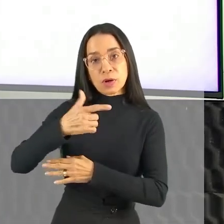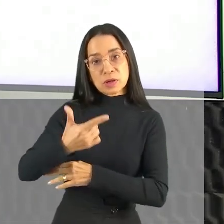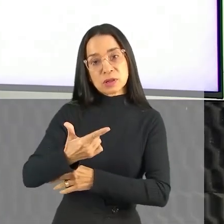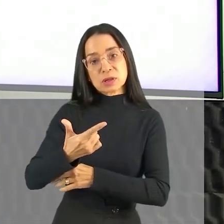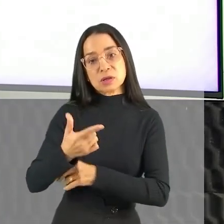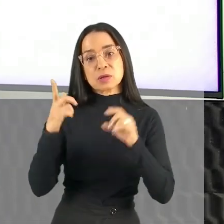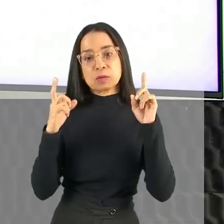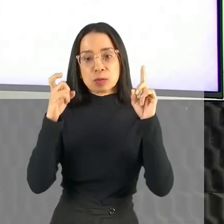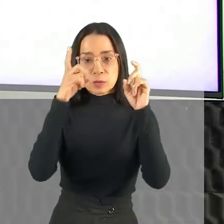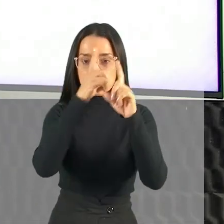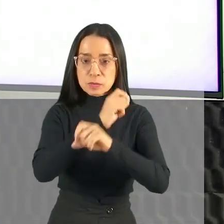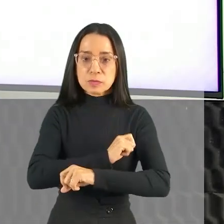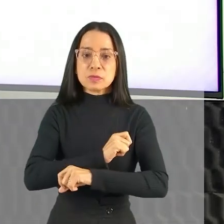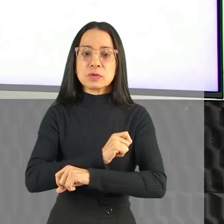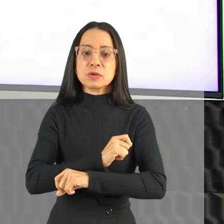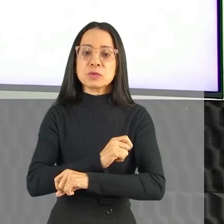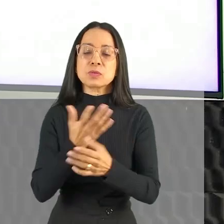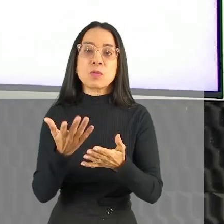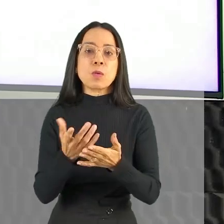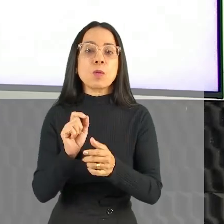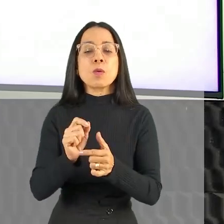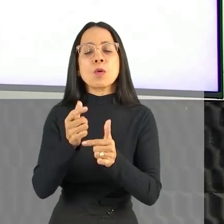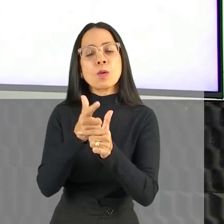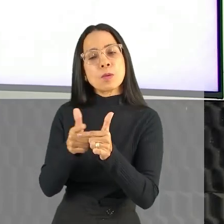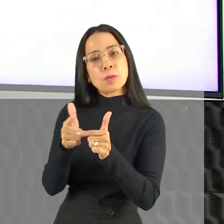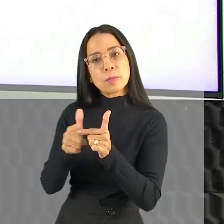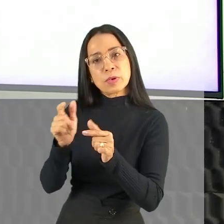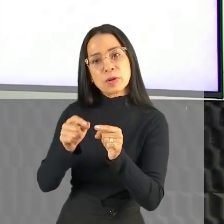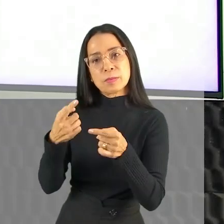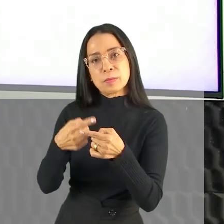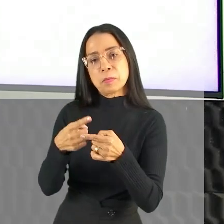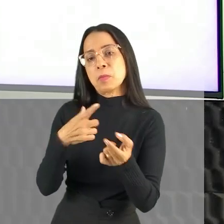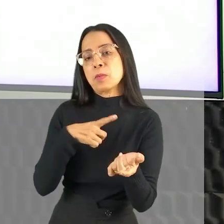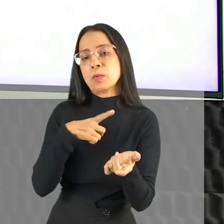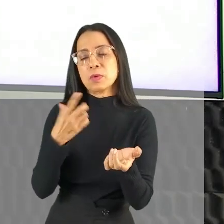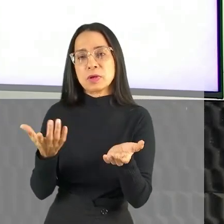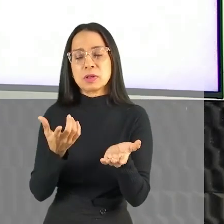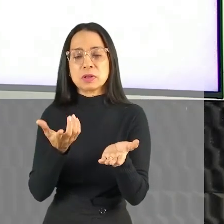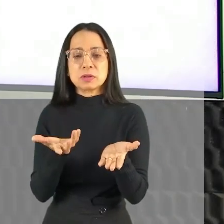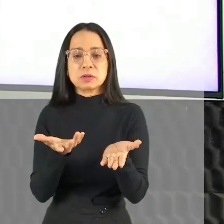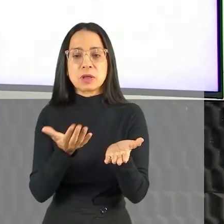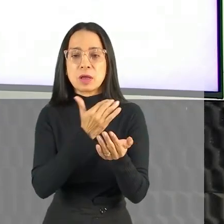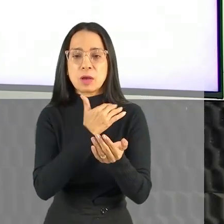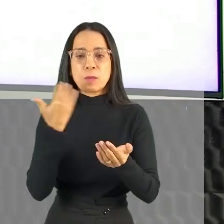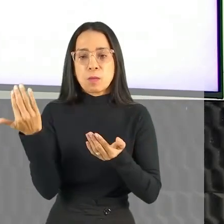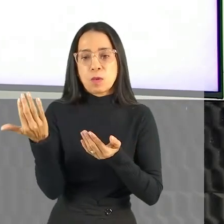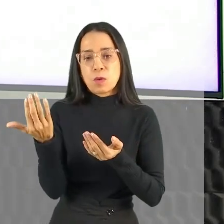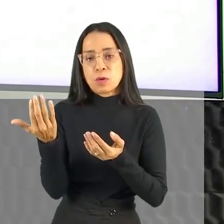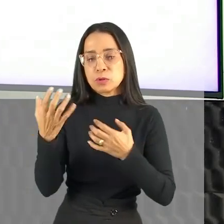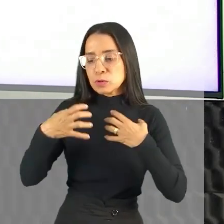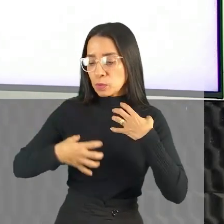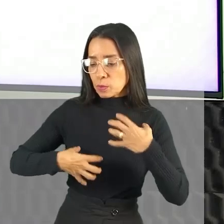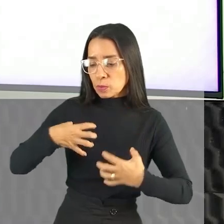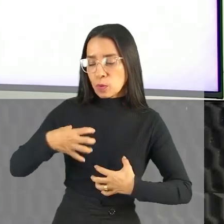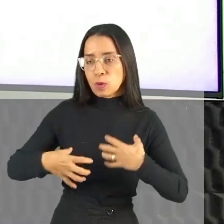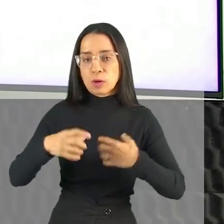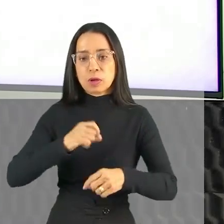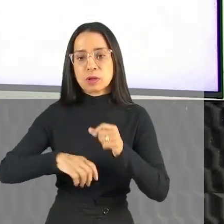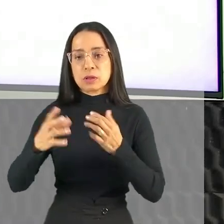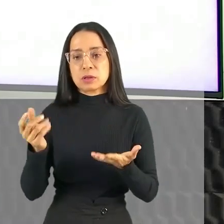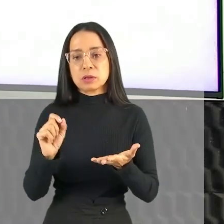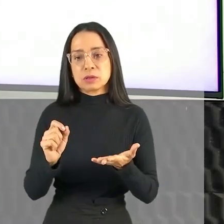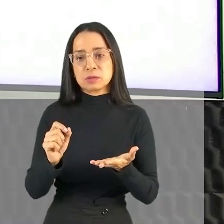causando a morte de muitos organismos, cuja decomposição também utiliza oxigênio, levando o ambiente a um estado